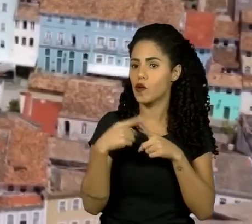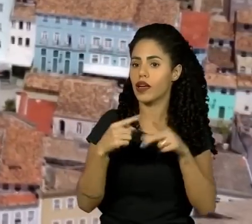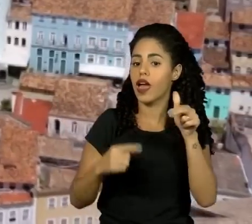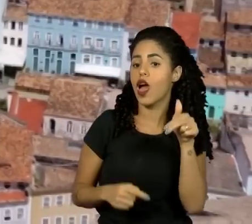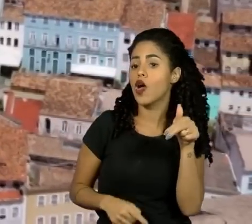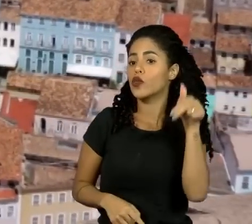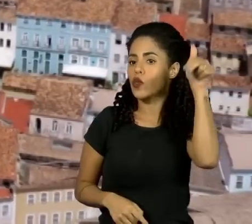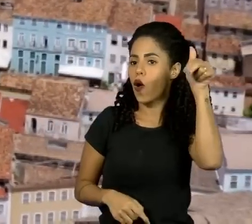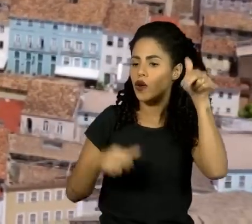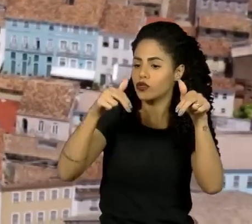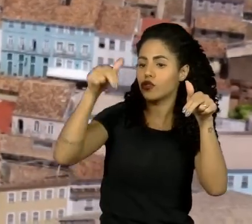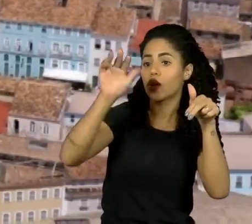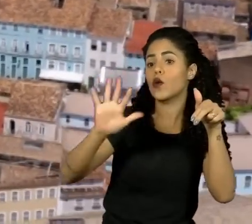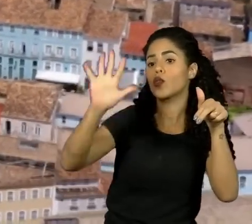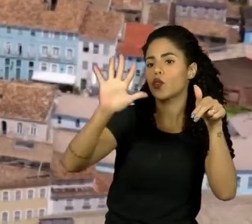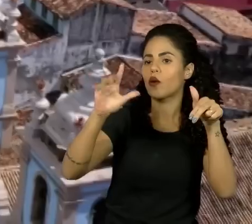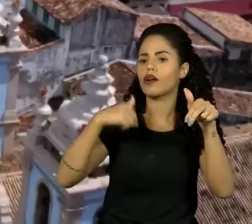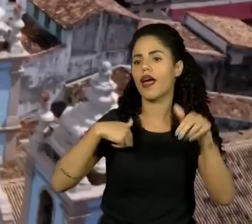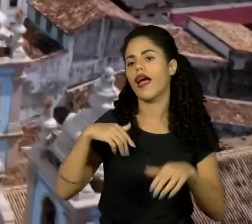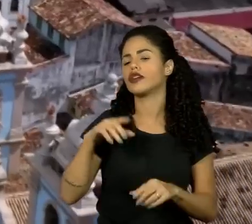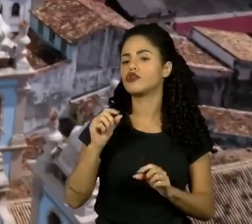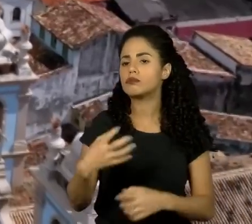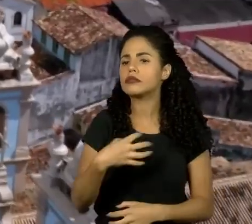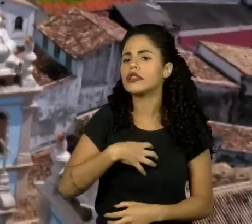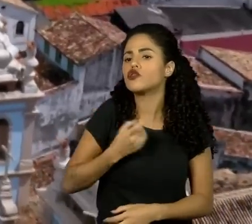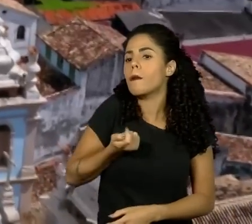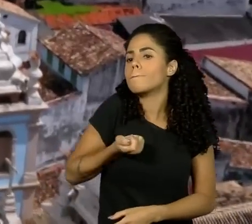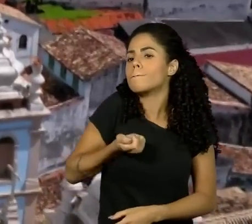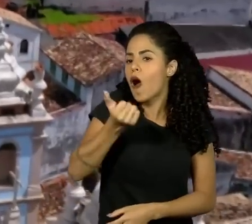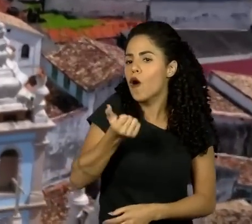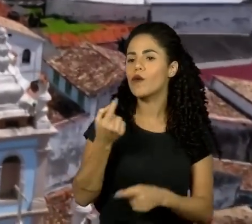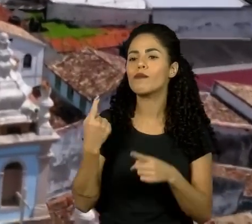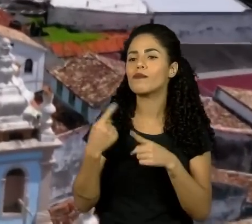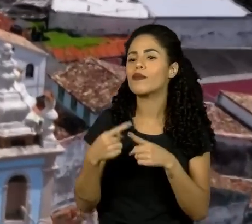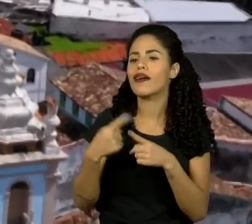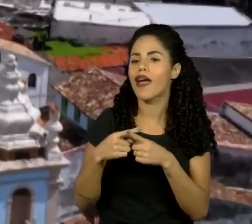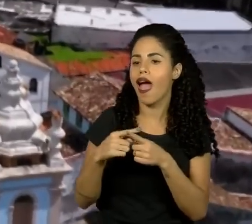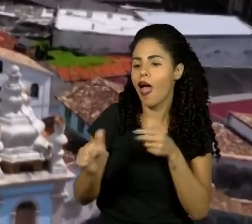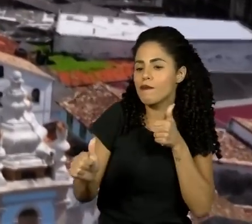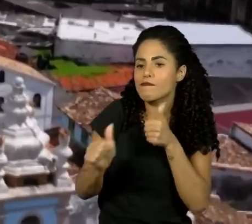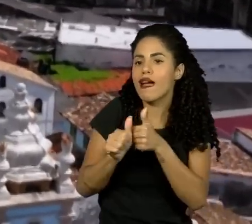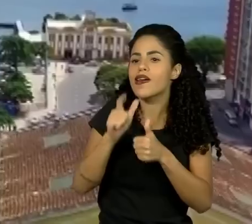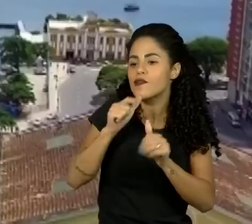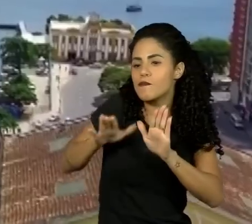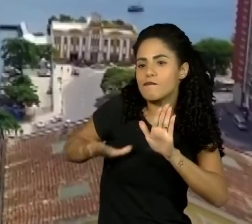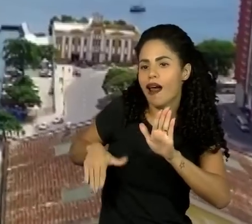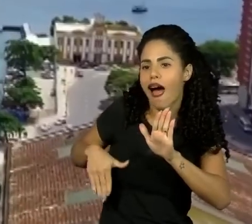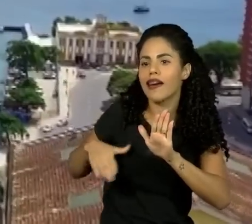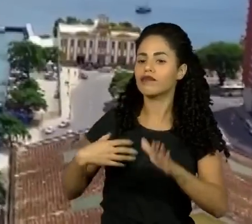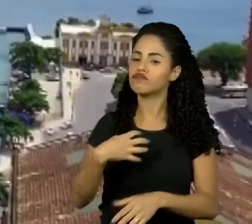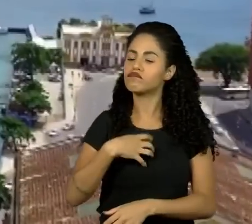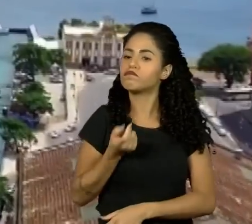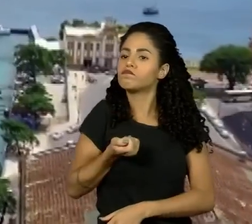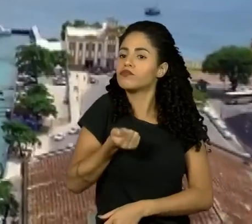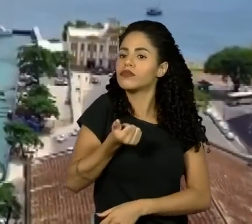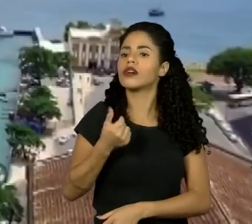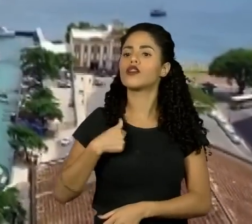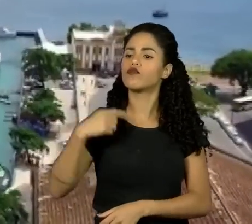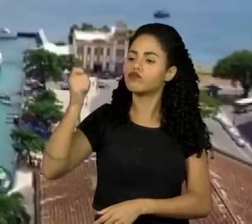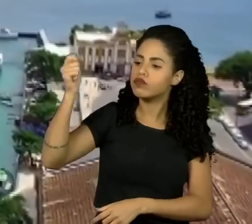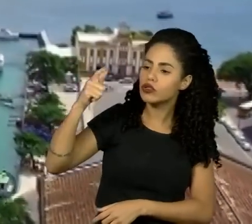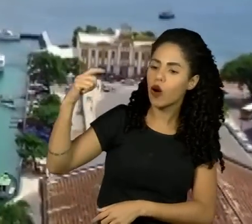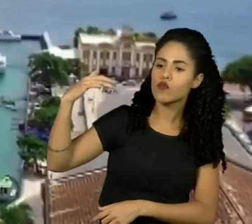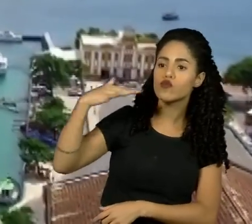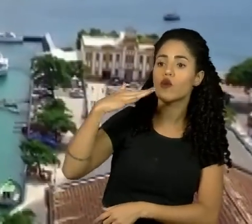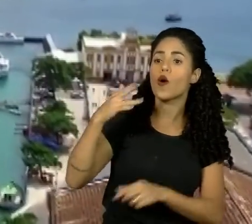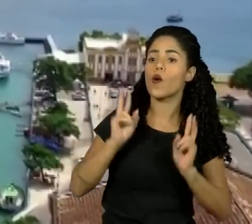do Brasil, o nordeste, está muito mais próximo da região tropical, essa sofre uma influência da radiação solar muito menor, né? Então